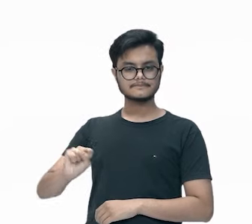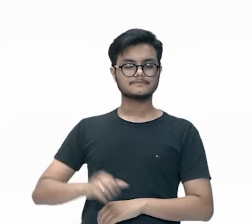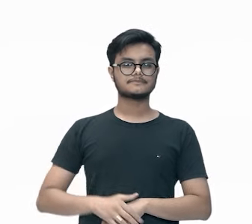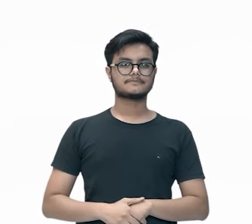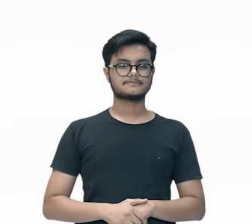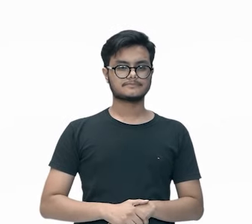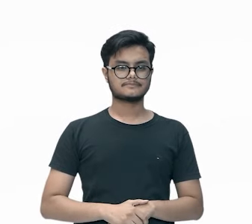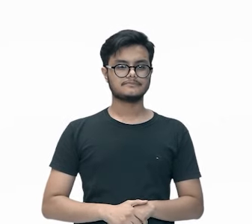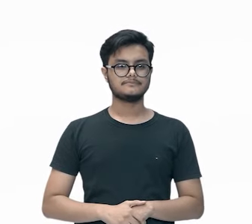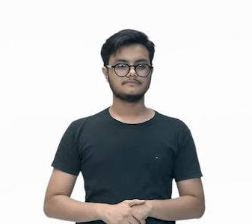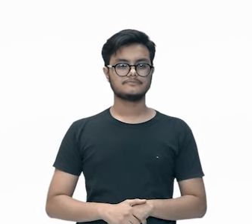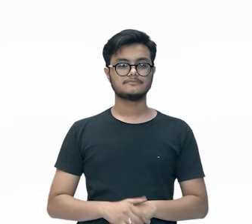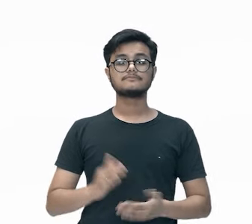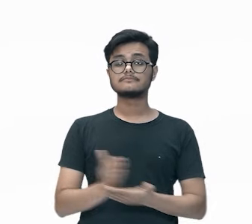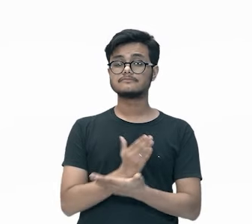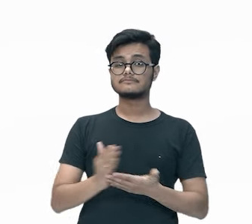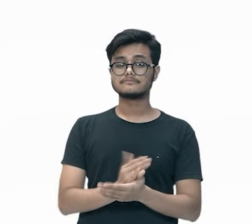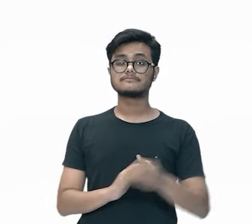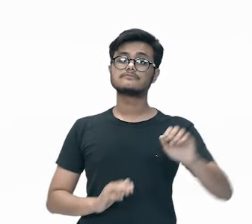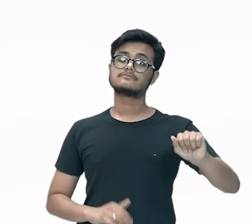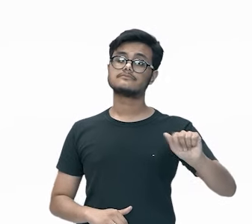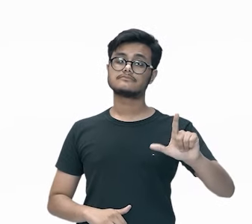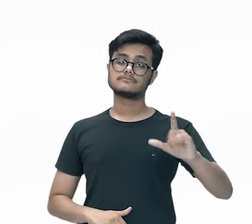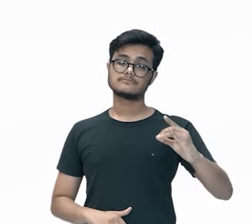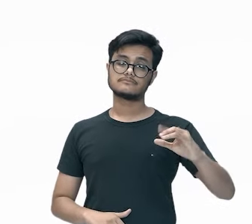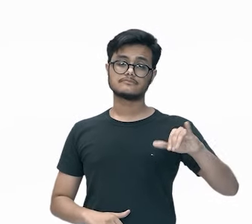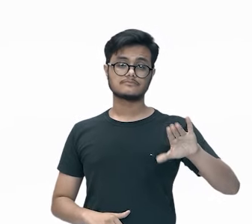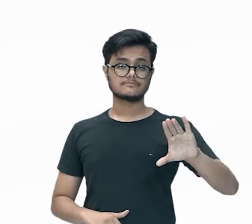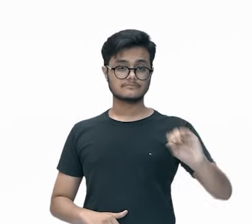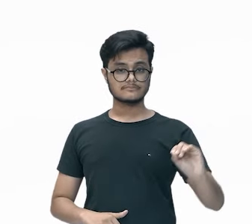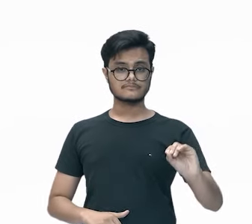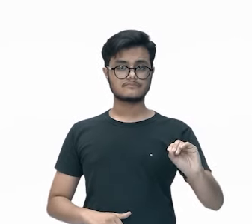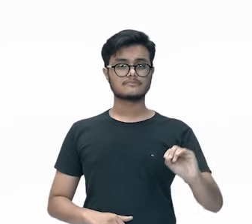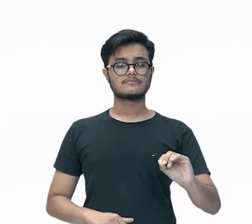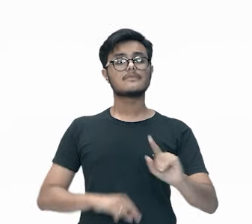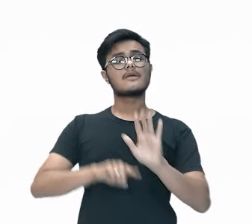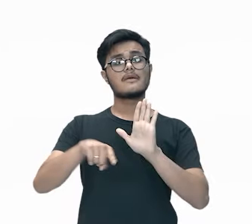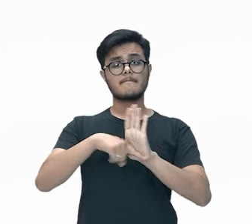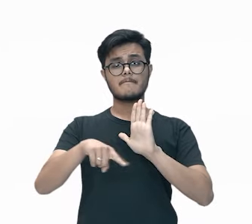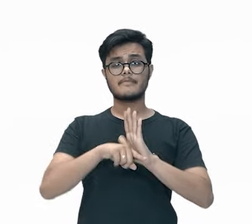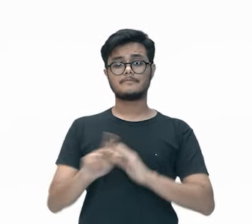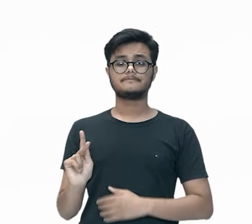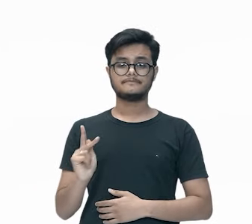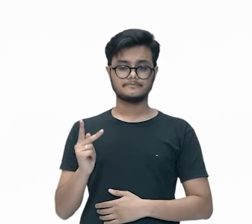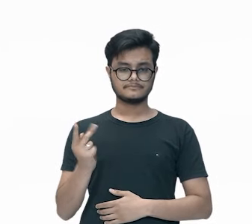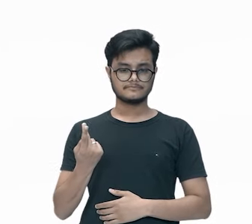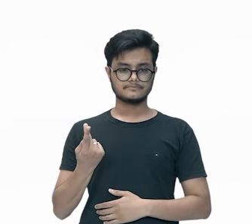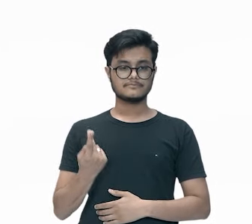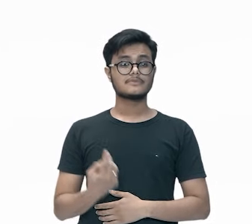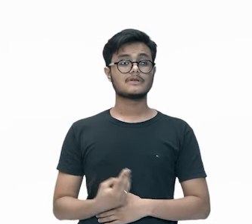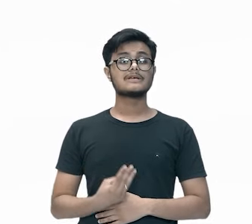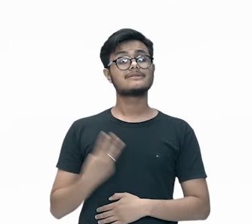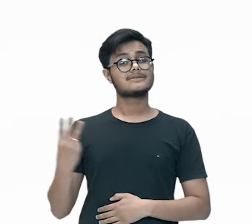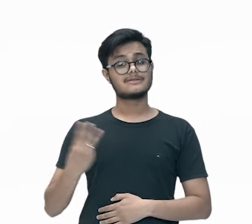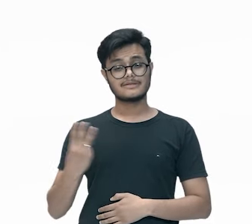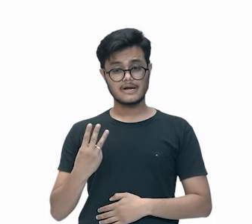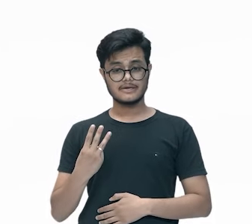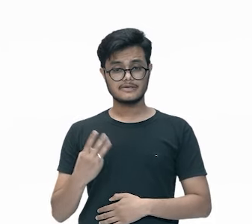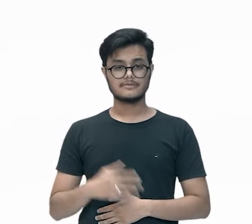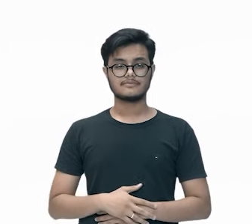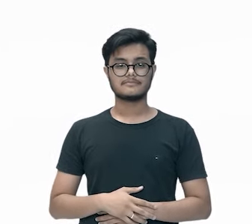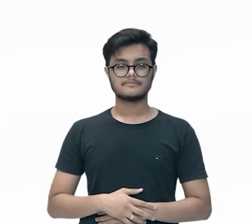alceno, e o menos de todos, o que tem menos hidrogênios, é o alcino por conta da ligação tripla, tá? Alceno